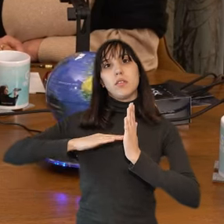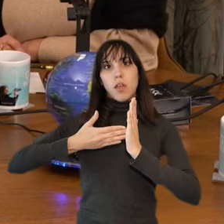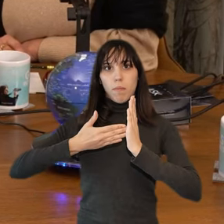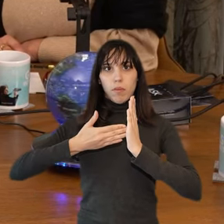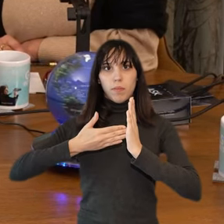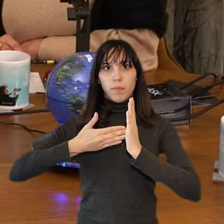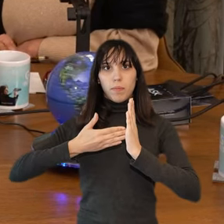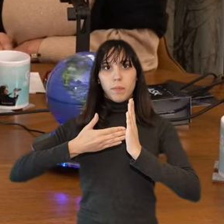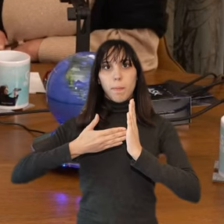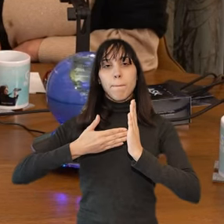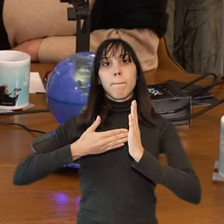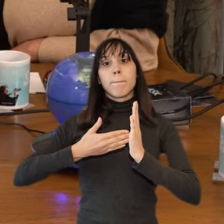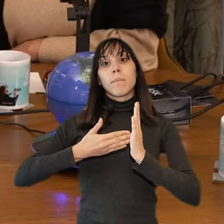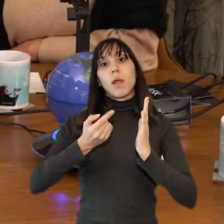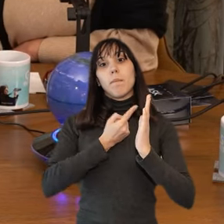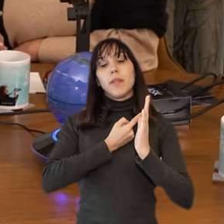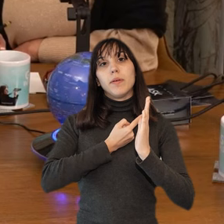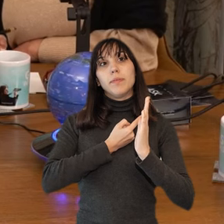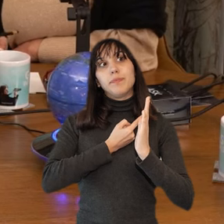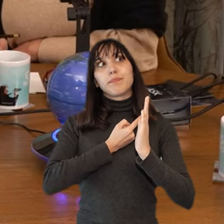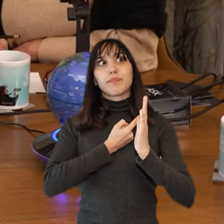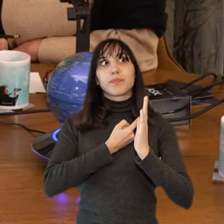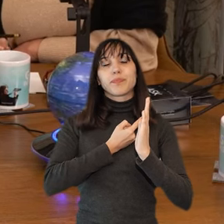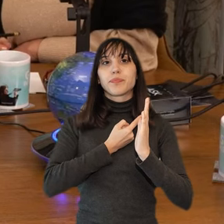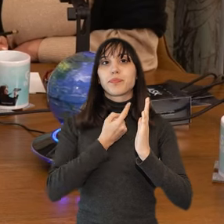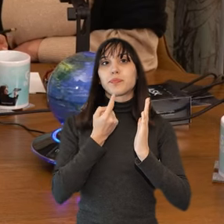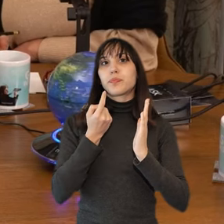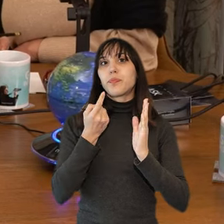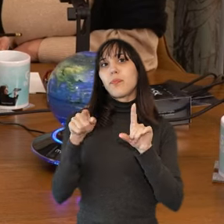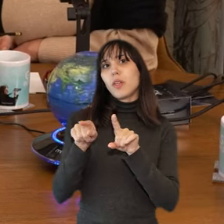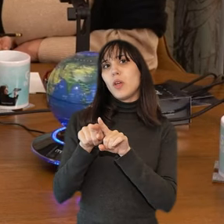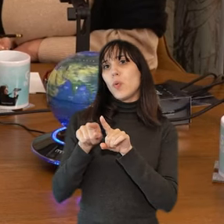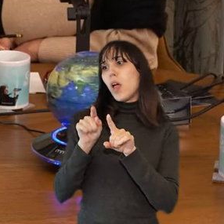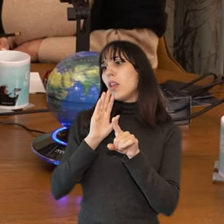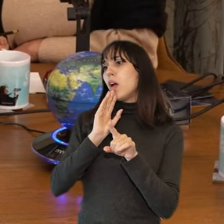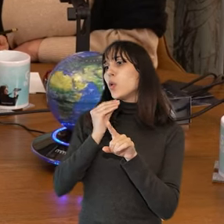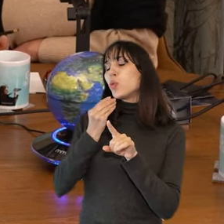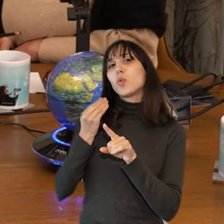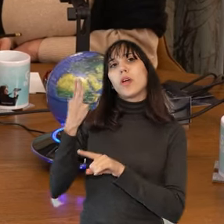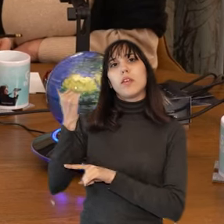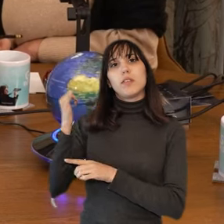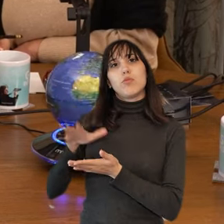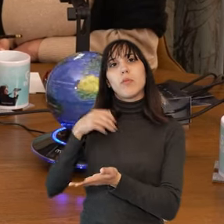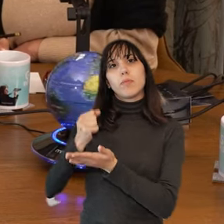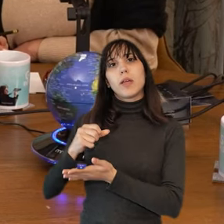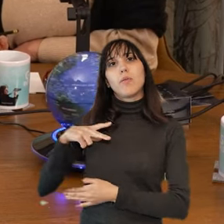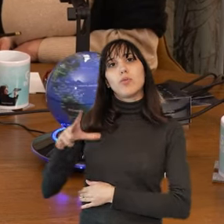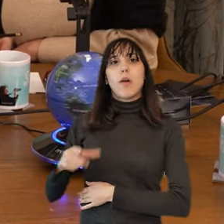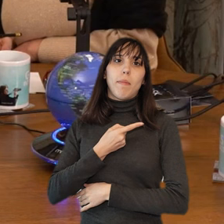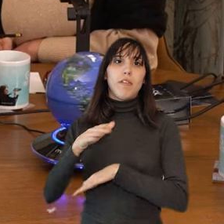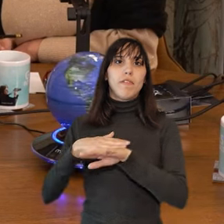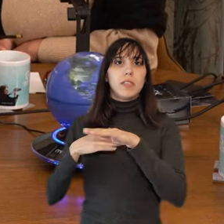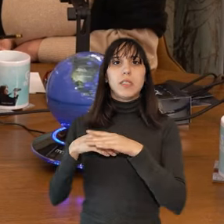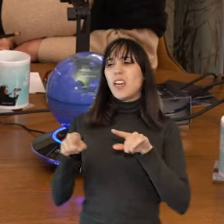tem que se eh Portanto tem que fazer o o quase o mesmo percurso que um aluno que termina o 12º em Portugal tem que fazer não